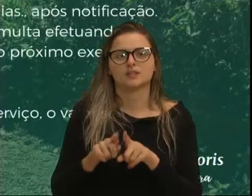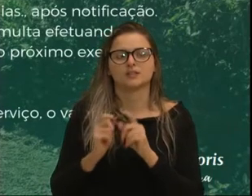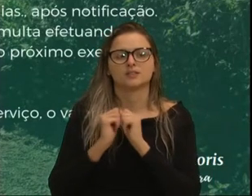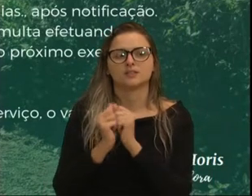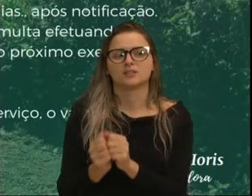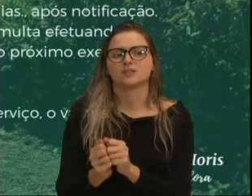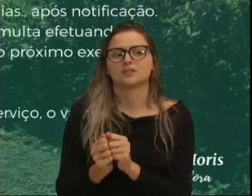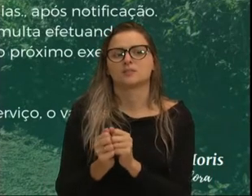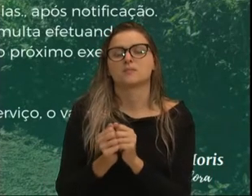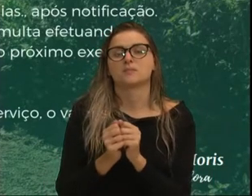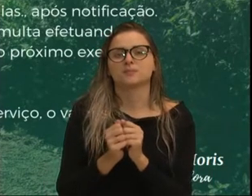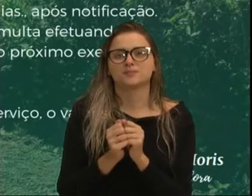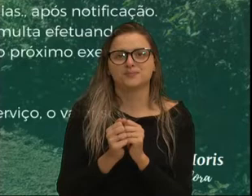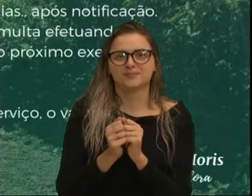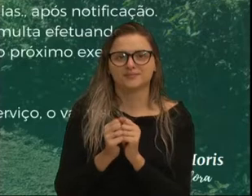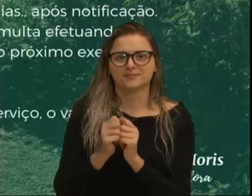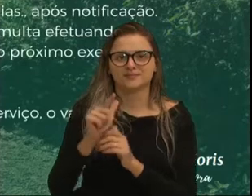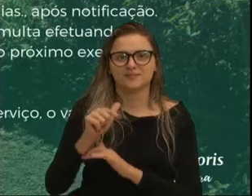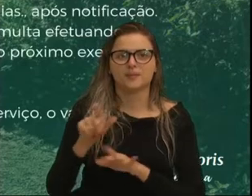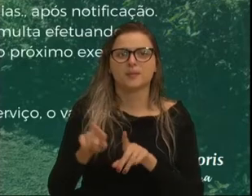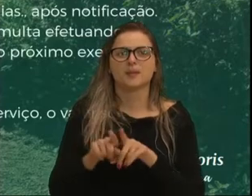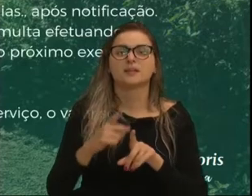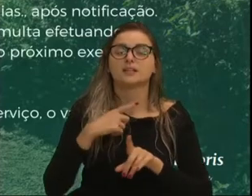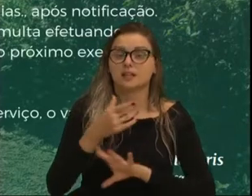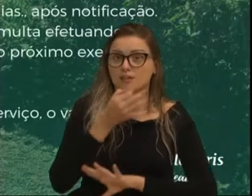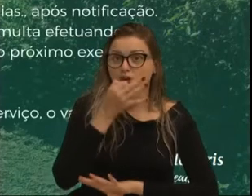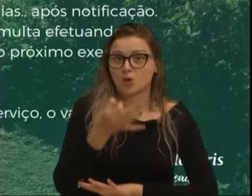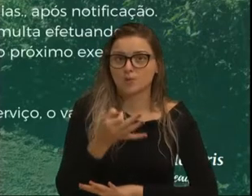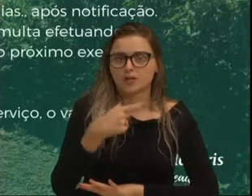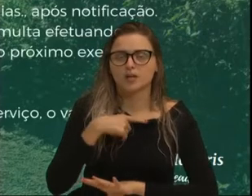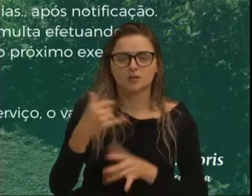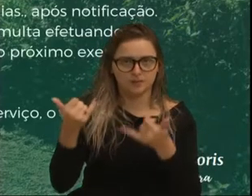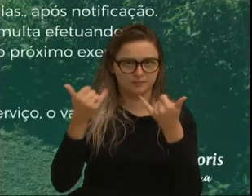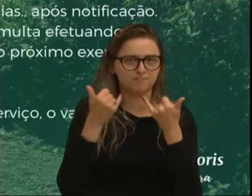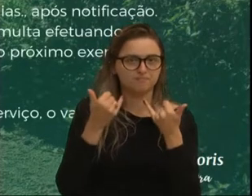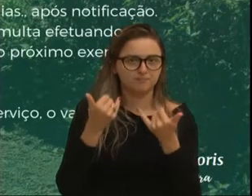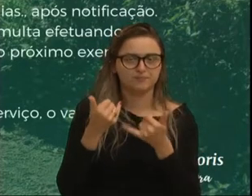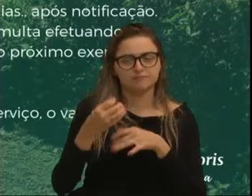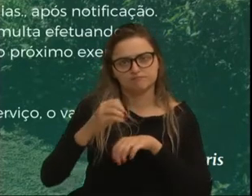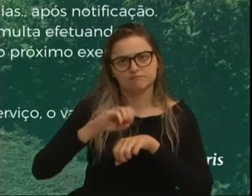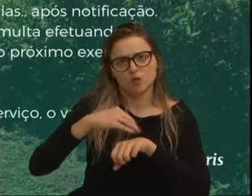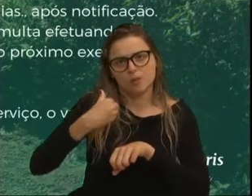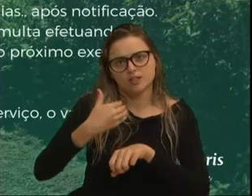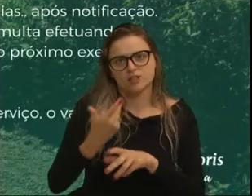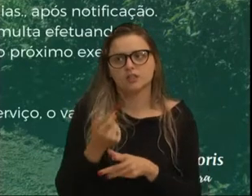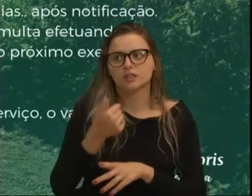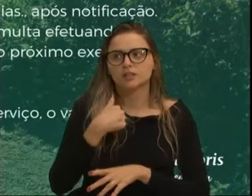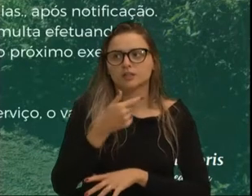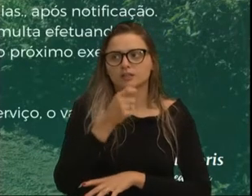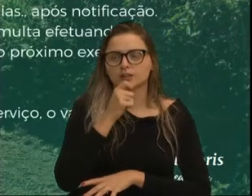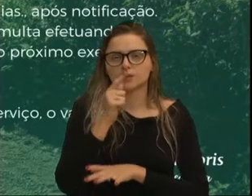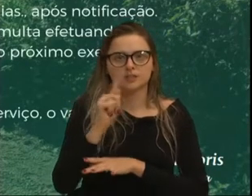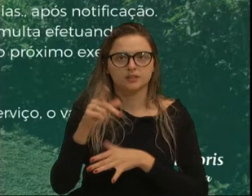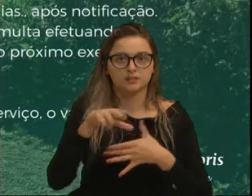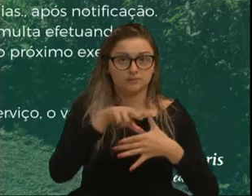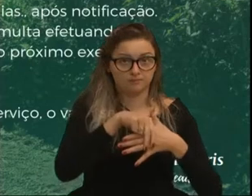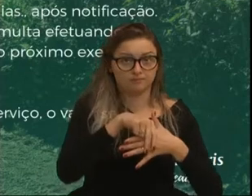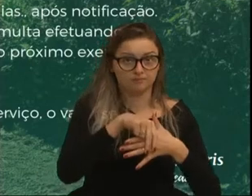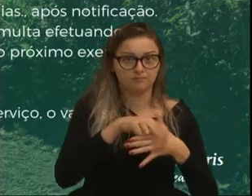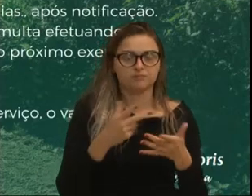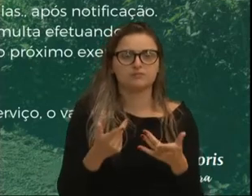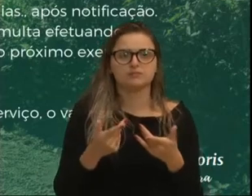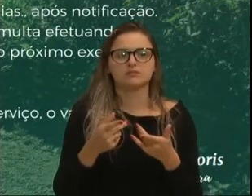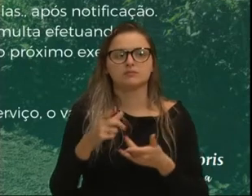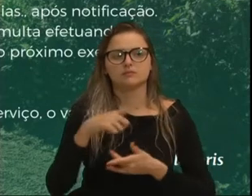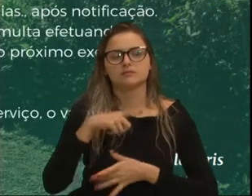do IPTU. Inclusive, houve uma sugestão que eu recebi, que essa eu não anexei, que para